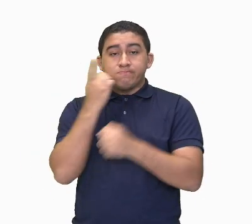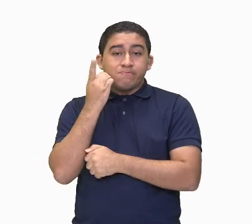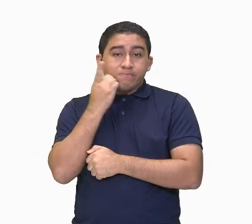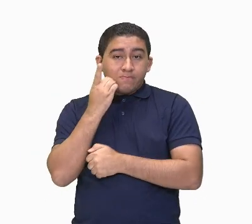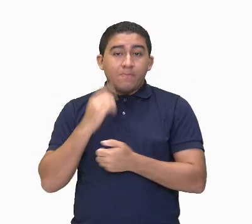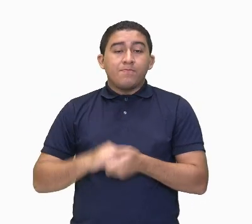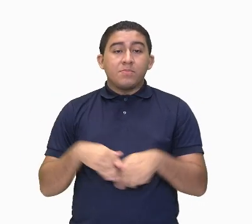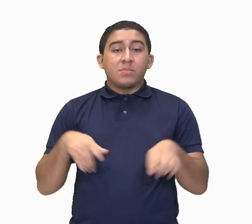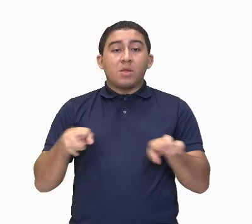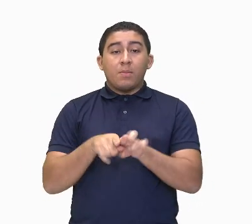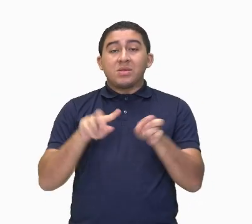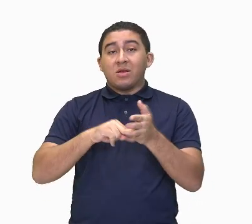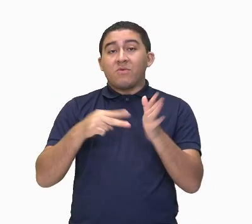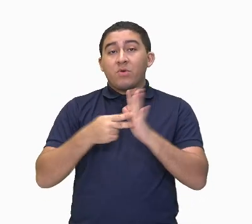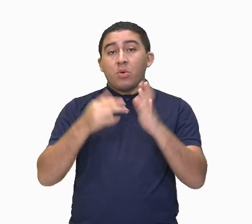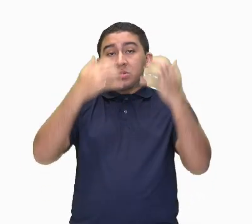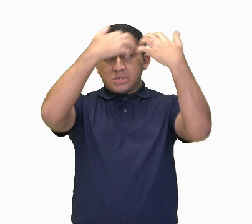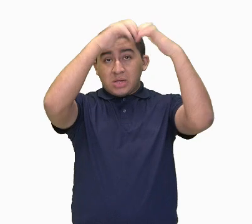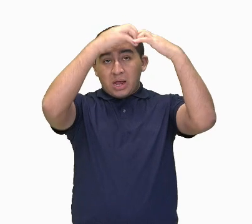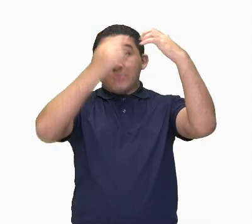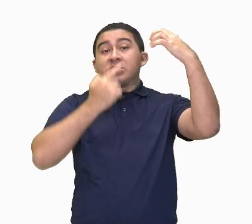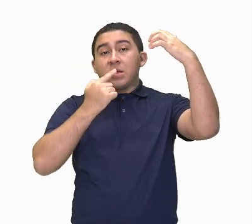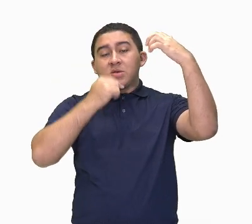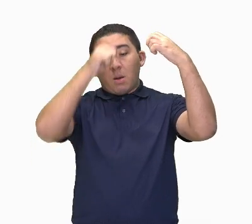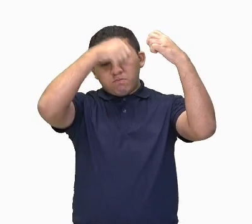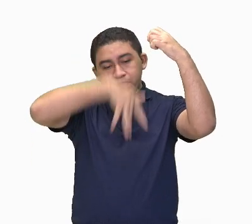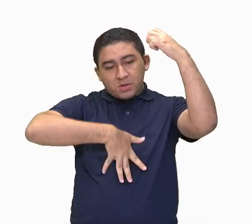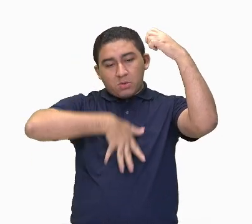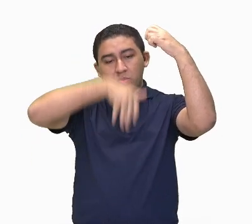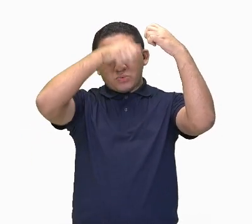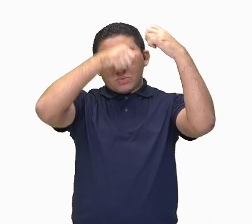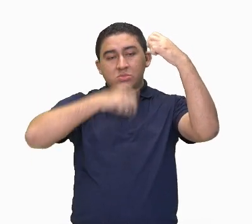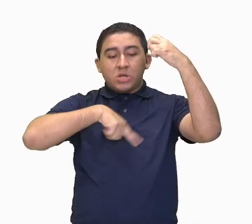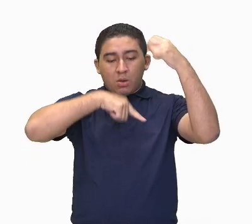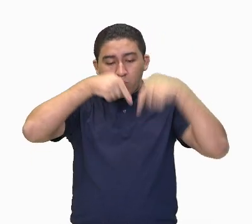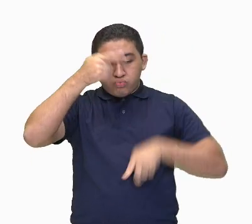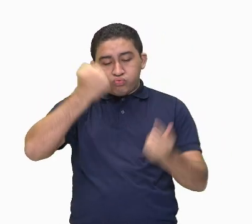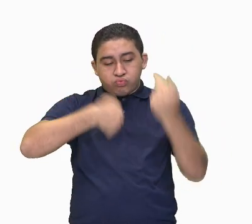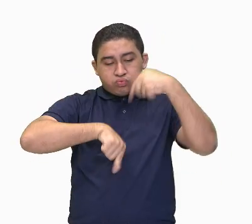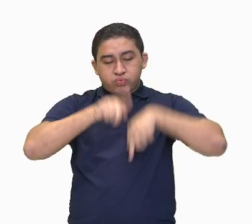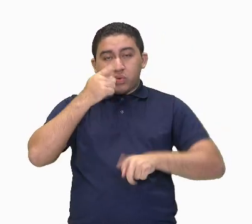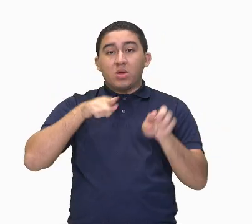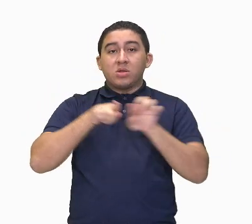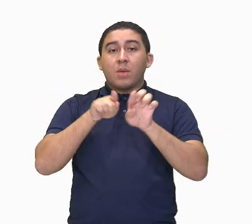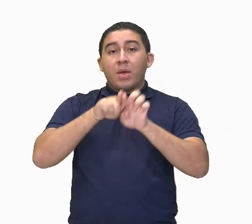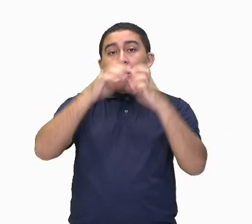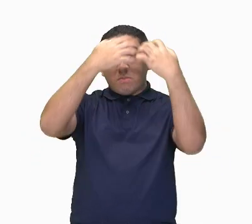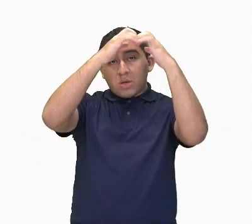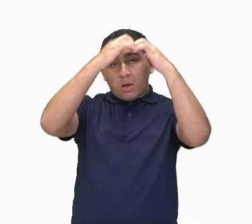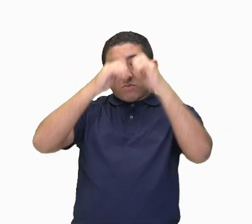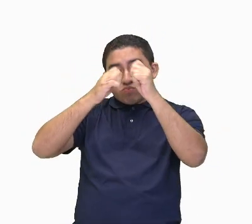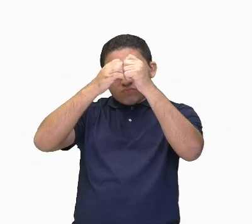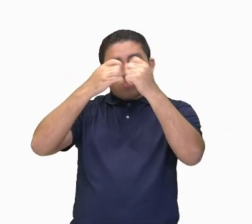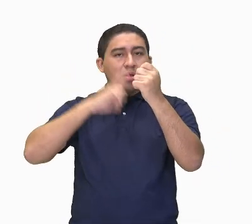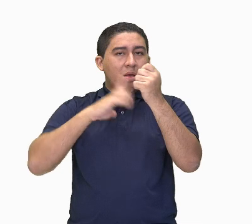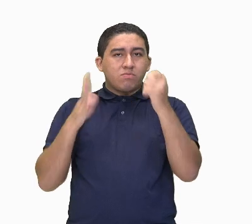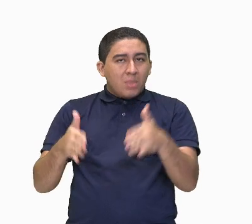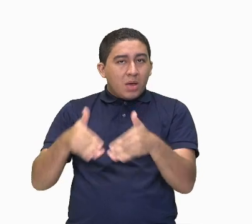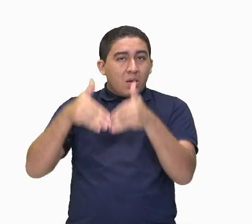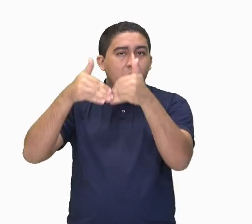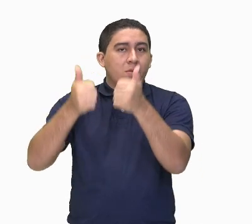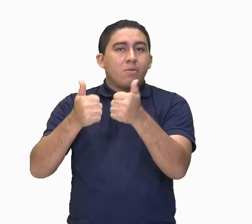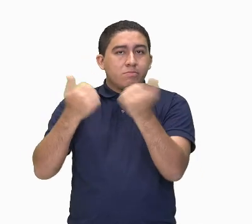aumenta o fluxo sanguíneo cerebral e libera fatores de crescimento neural. Também, olha só, outra coisa